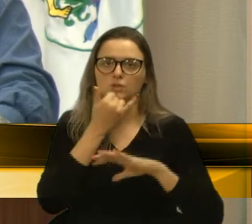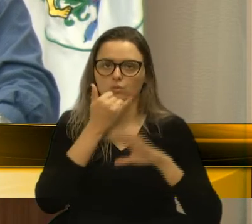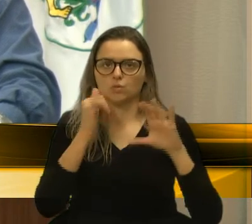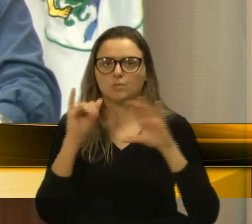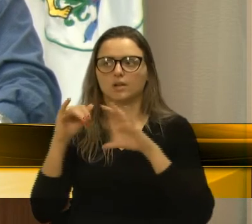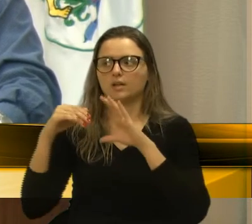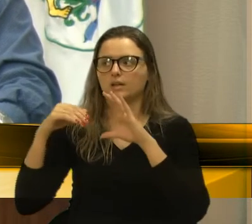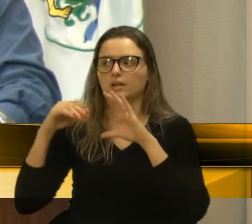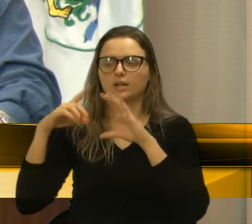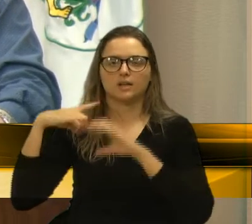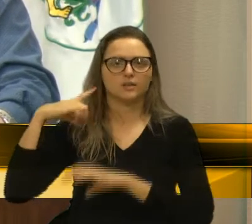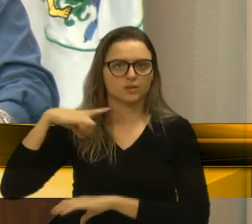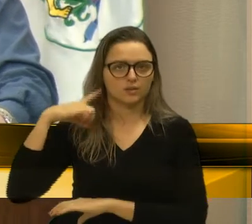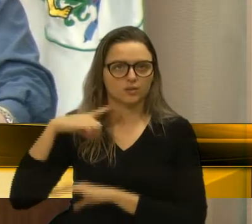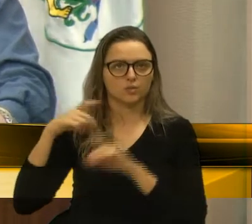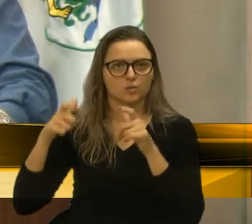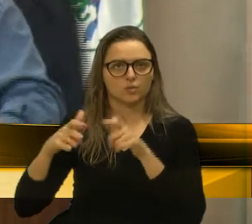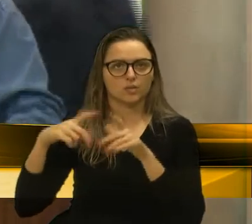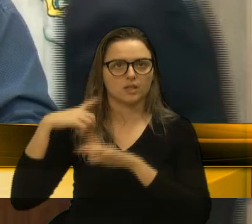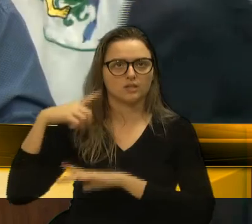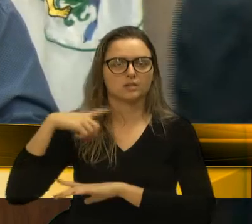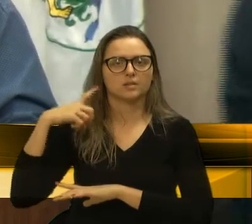Ainda a sociedade